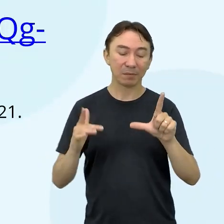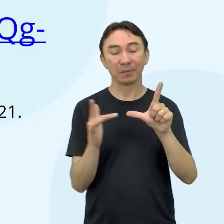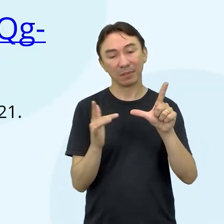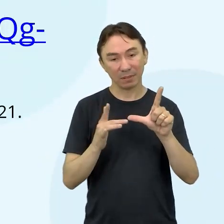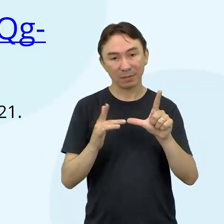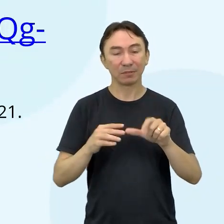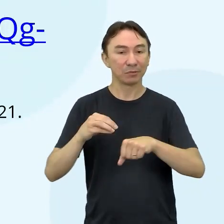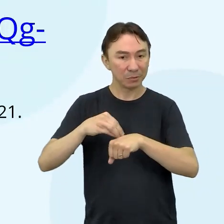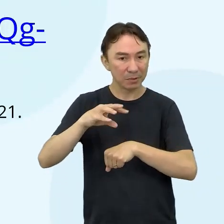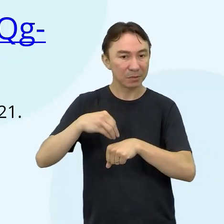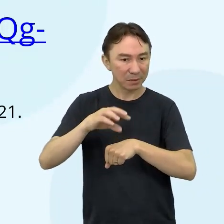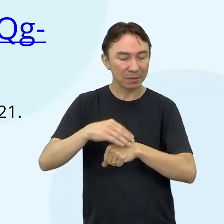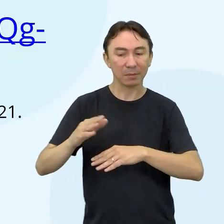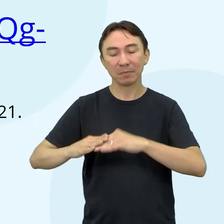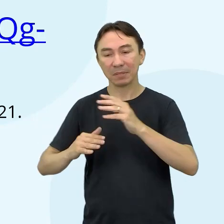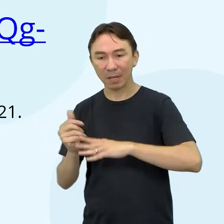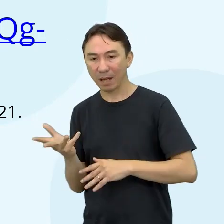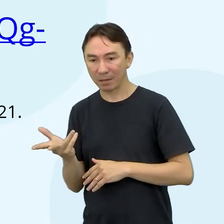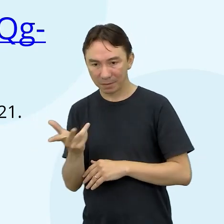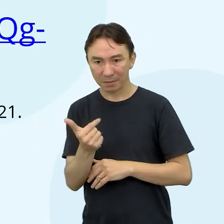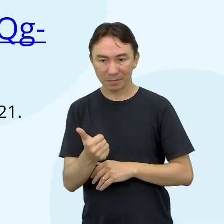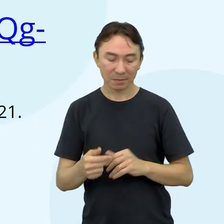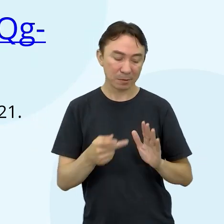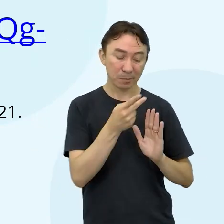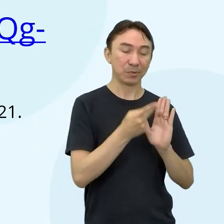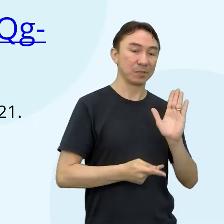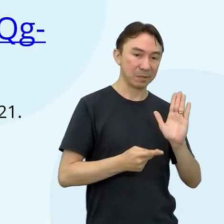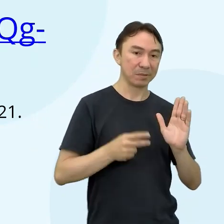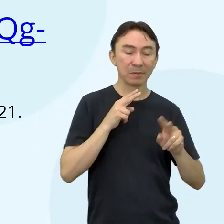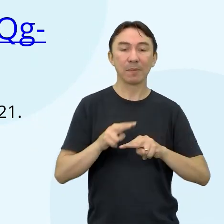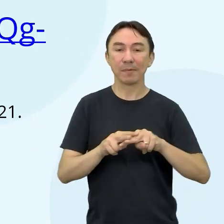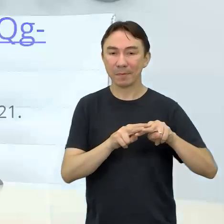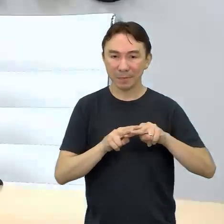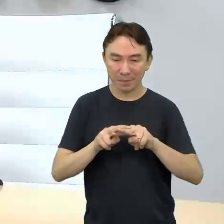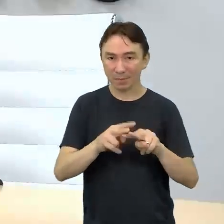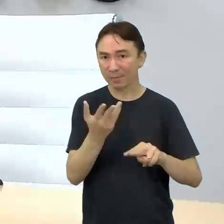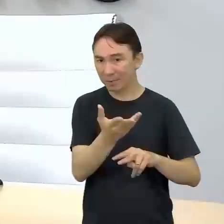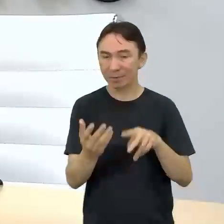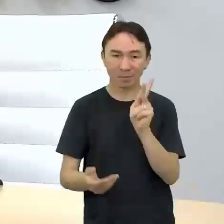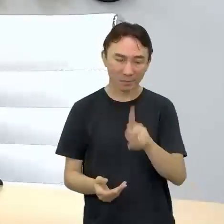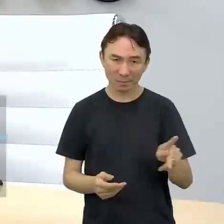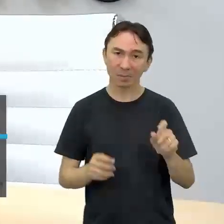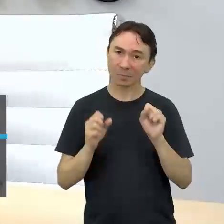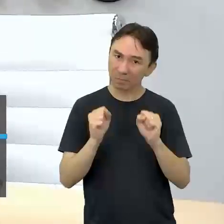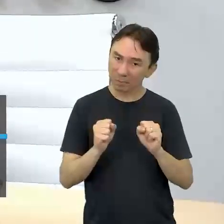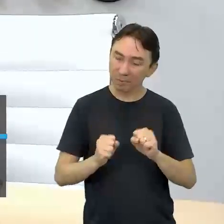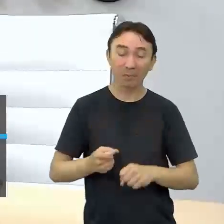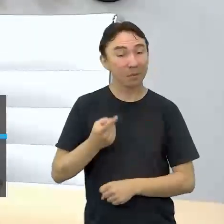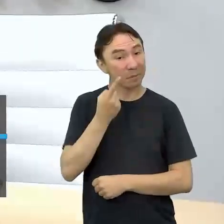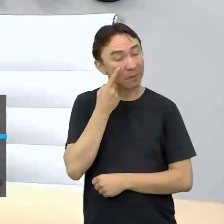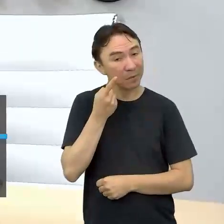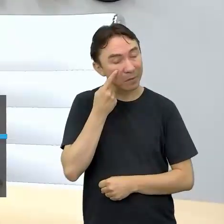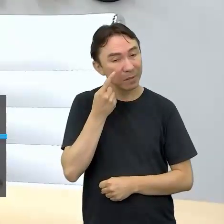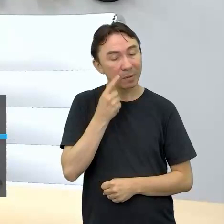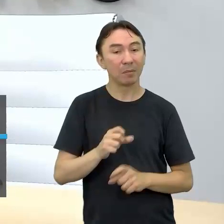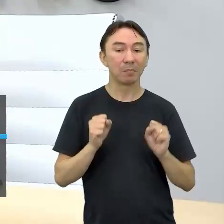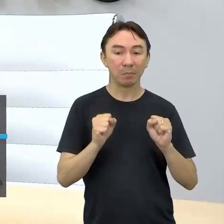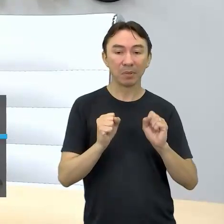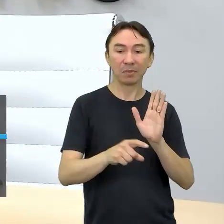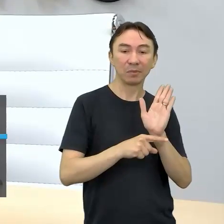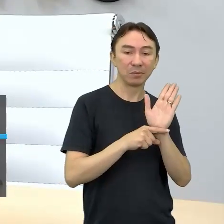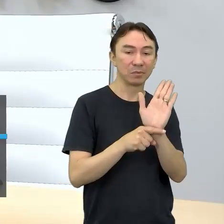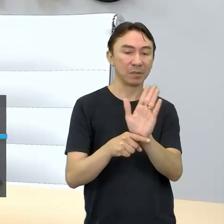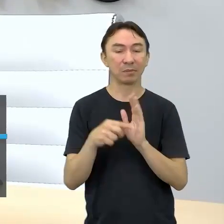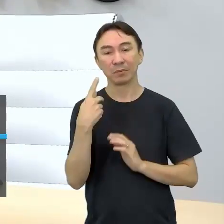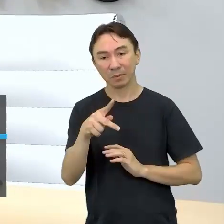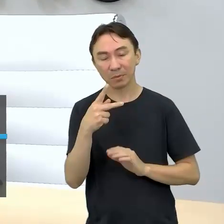habilidades e temas dos projetos de recuperação que vale a pena professores darem uma olhadinha aí, tá bom? Pode auxiliar aí vocês no